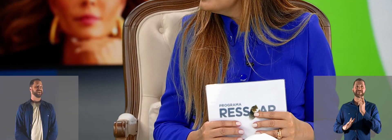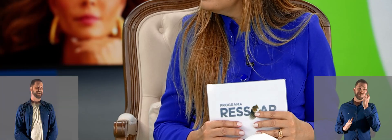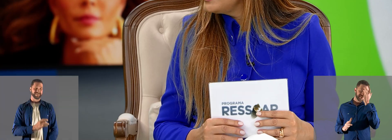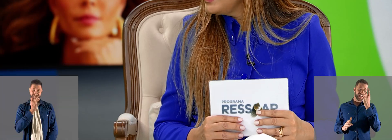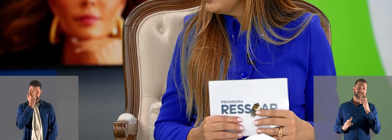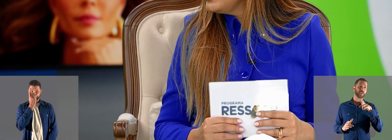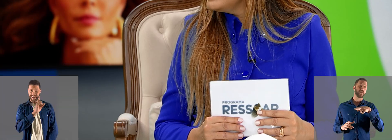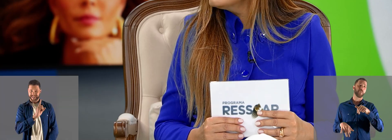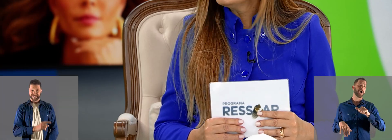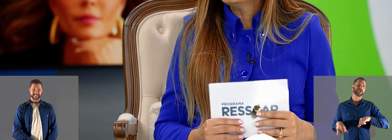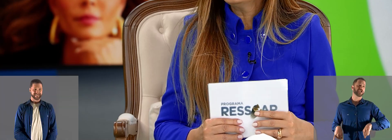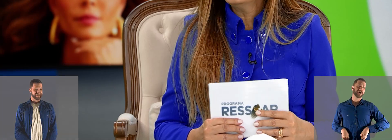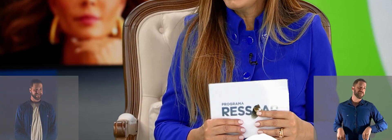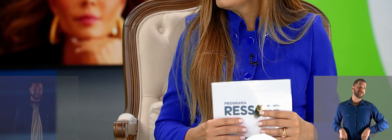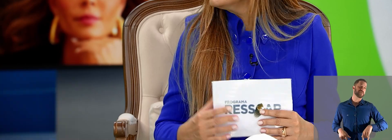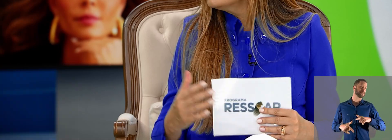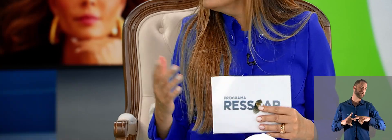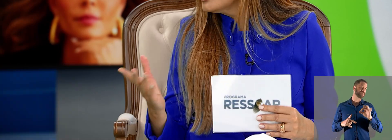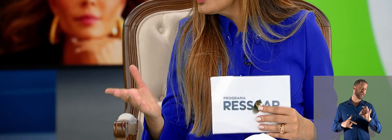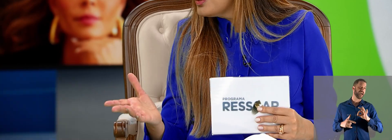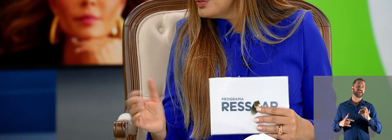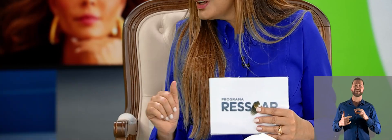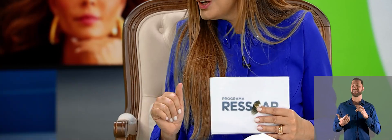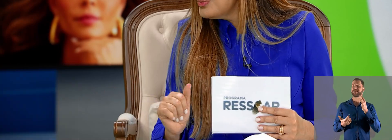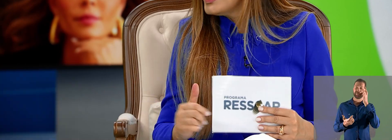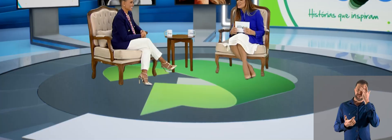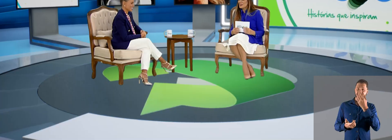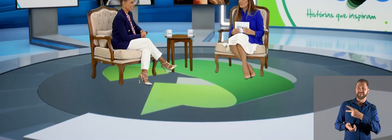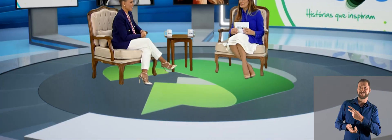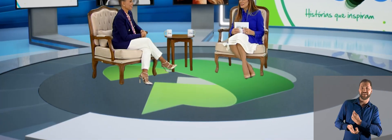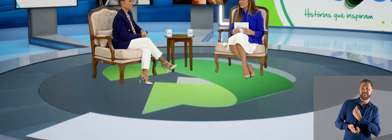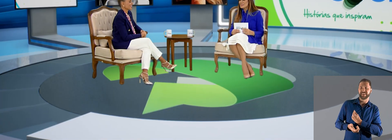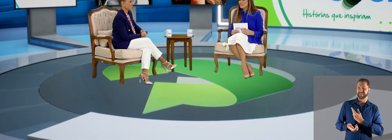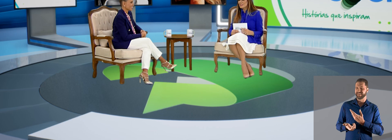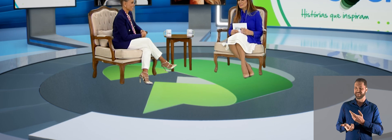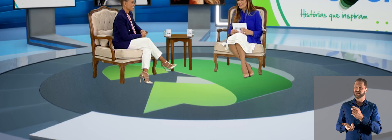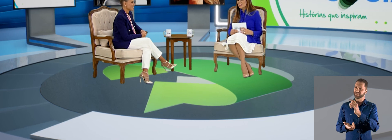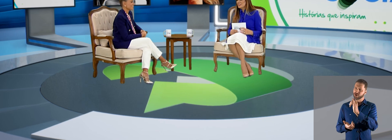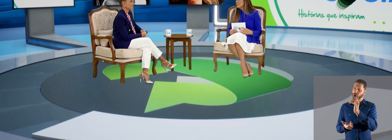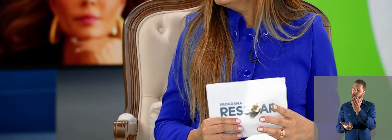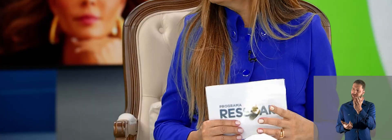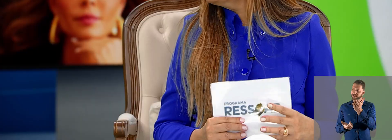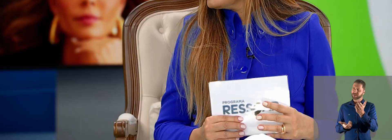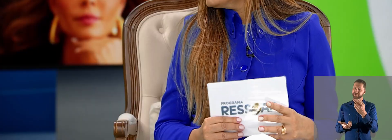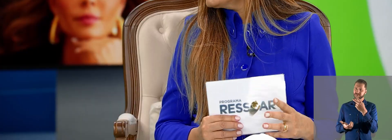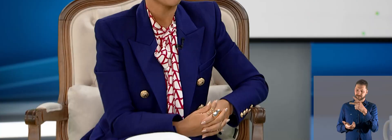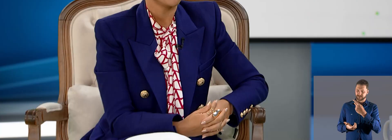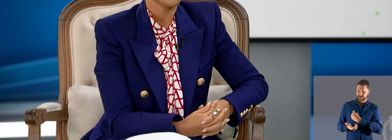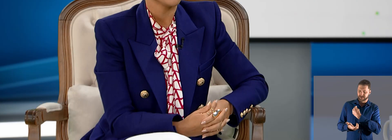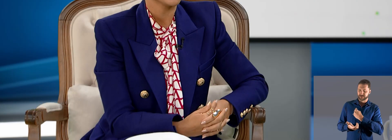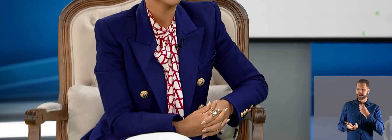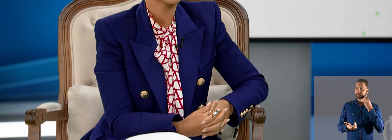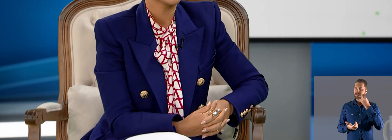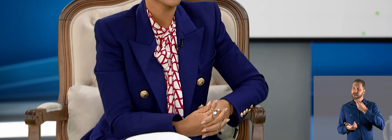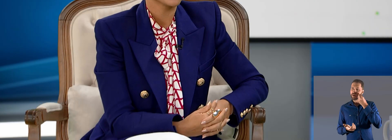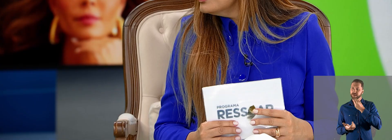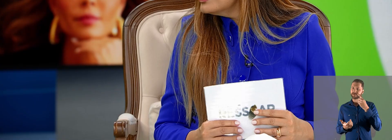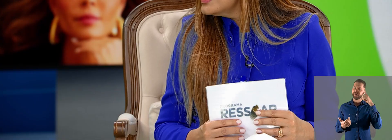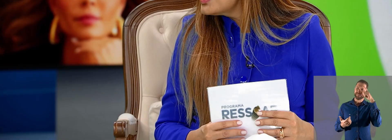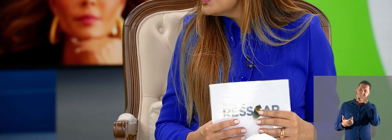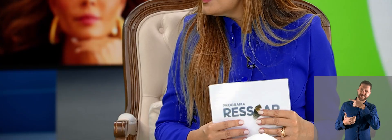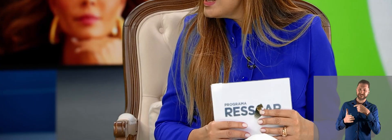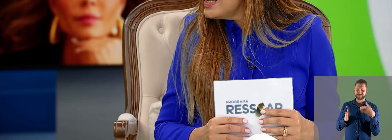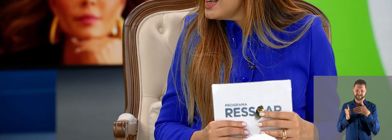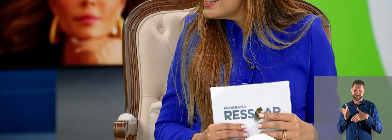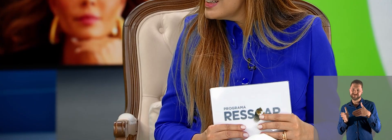fácil né ela ela nunca sofreu por isso que ela fala assim e tudo mais queria que você Contasse um pouco